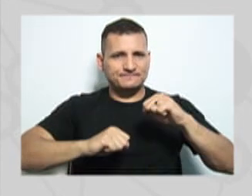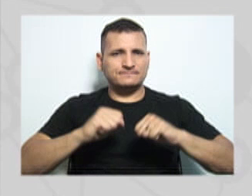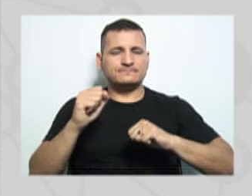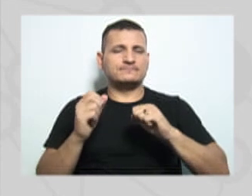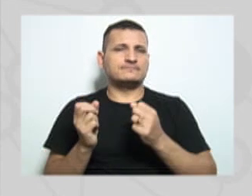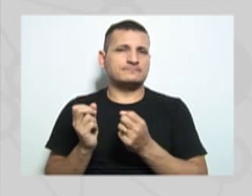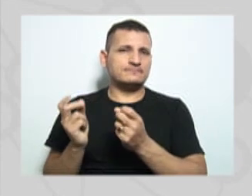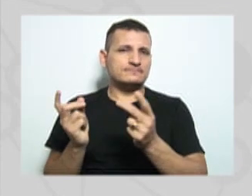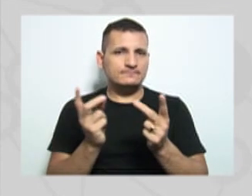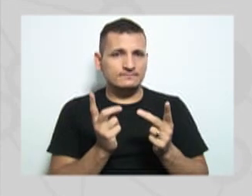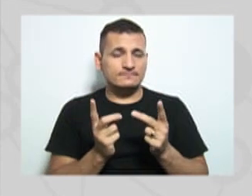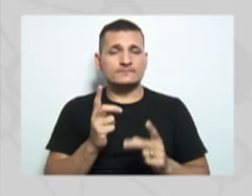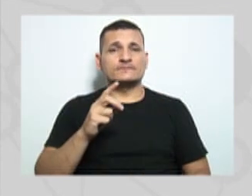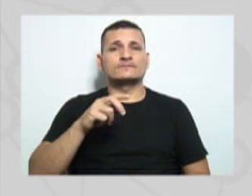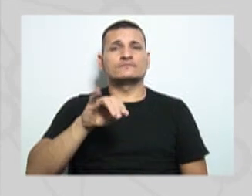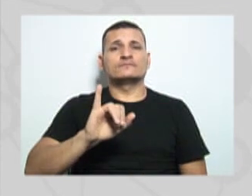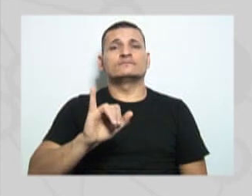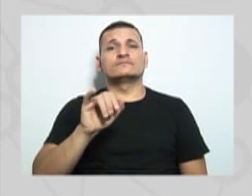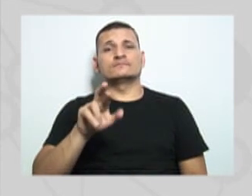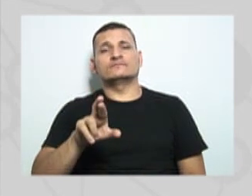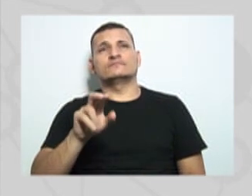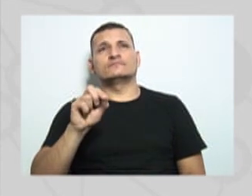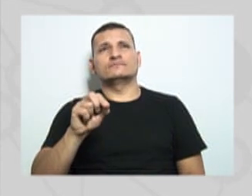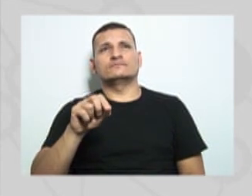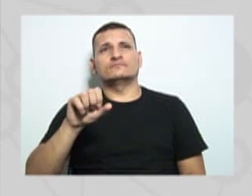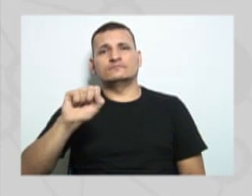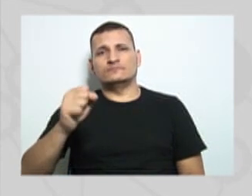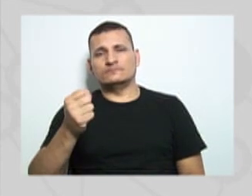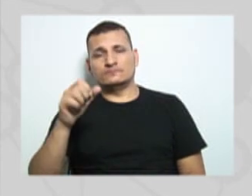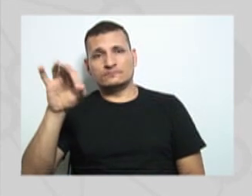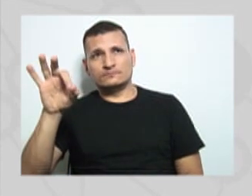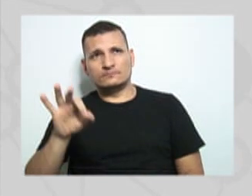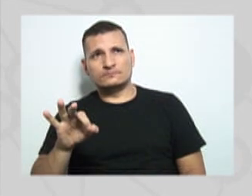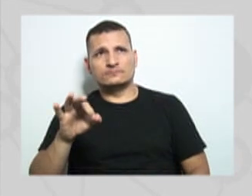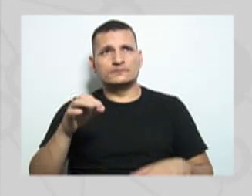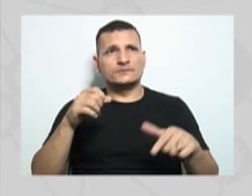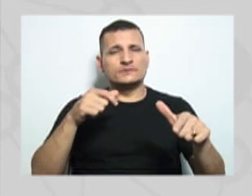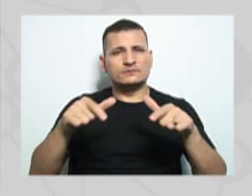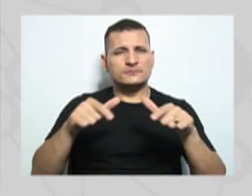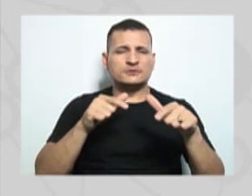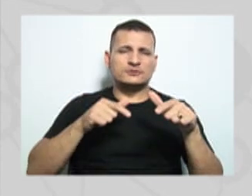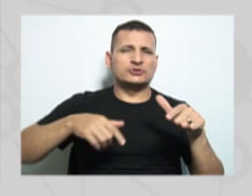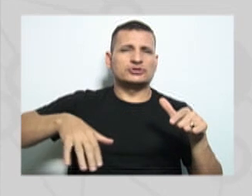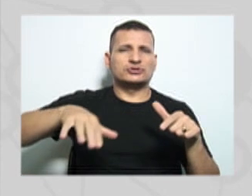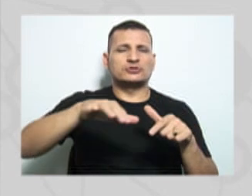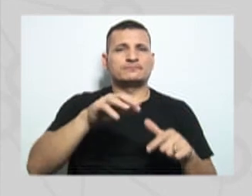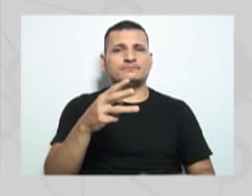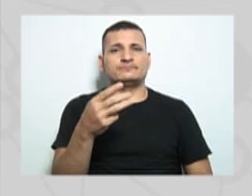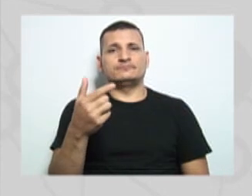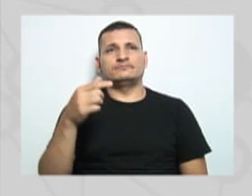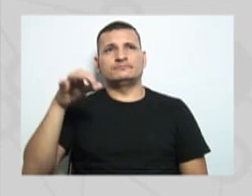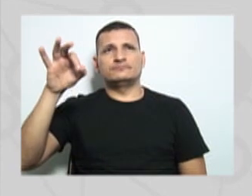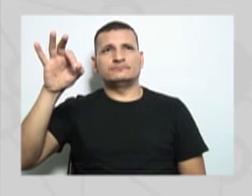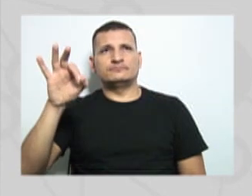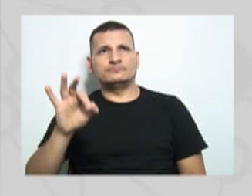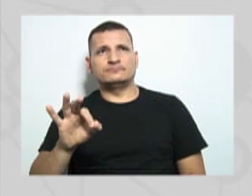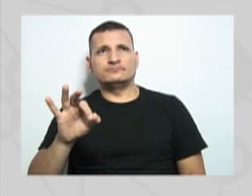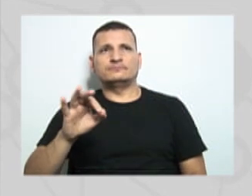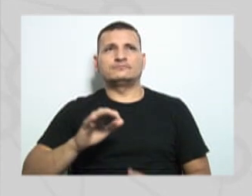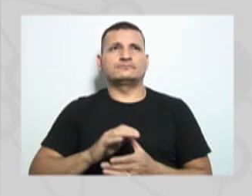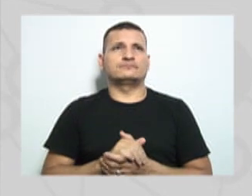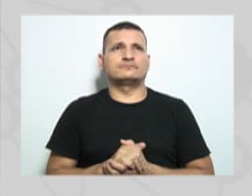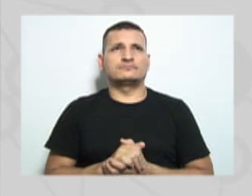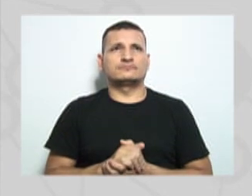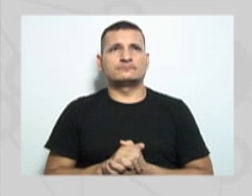o imposto de renda vai ser 8%. Se for serviços em geral, 32%. Lembrando, para imposto de